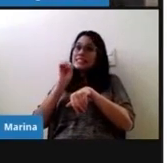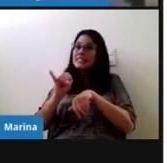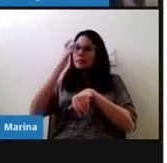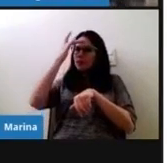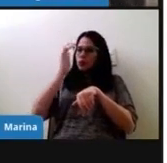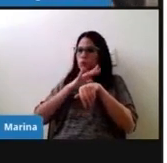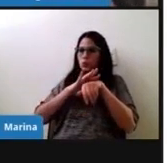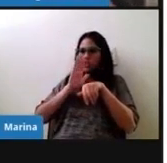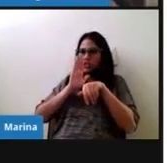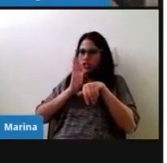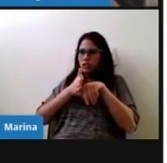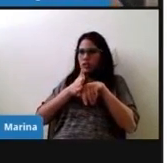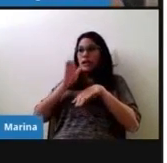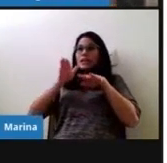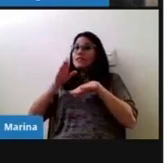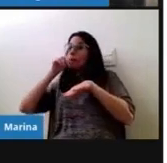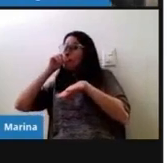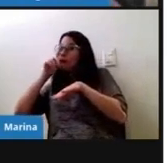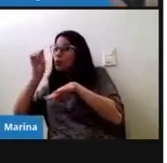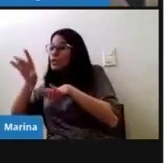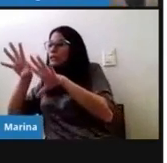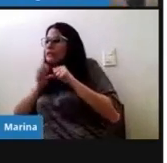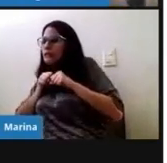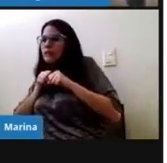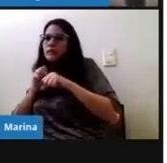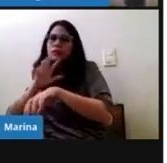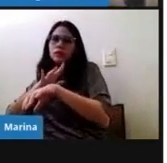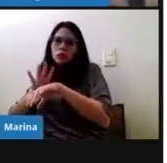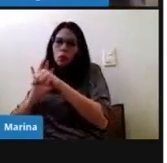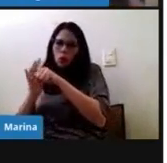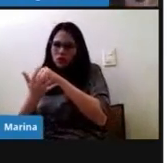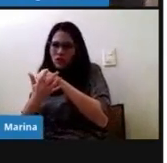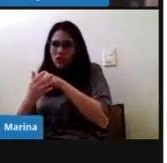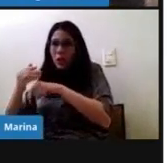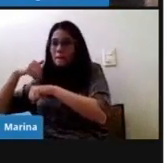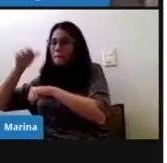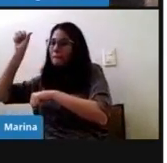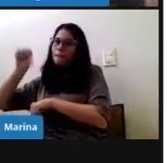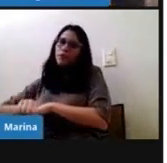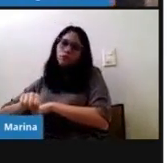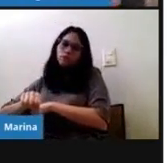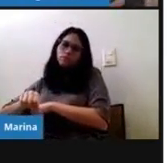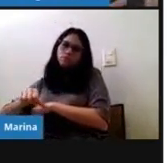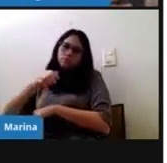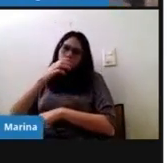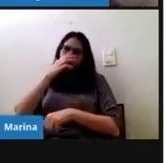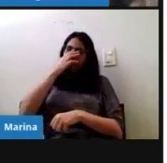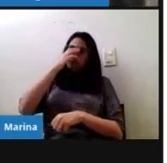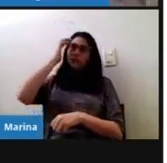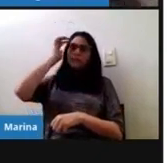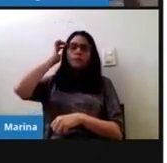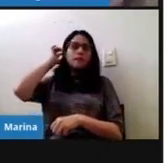podem agravar o enfrentamento da Covid e, com isso, colapsar o